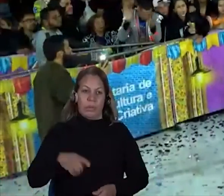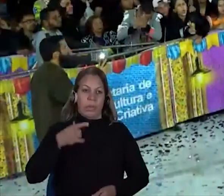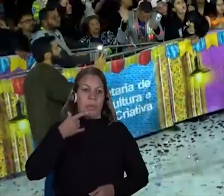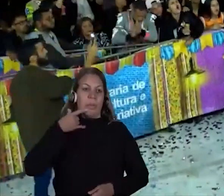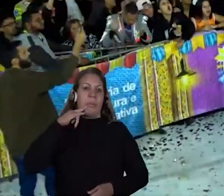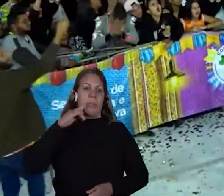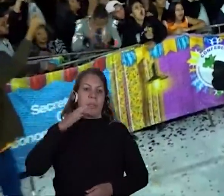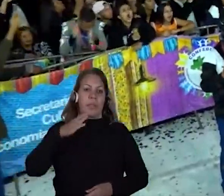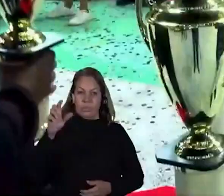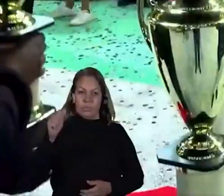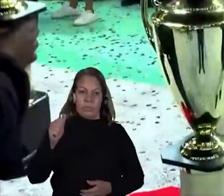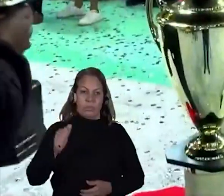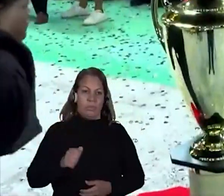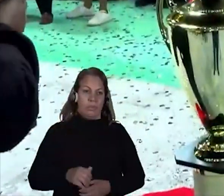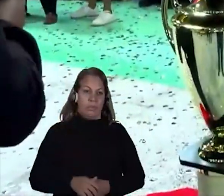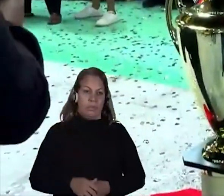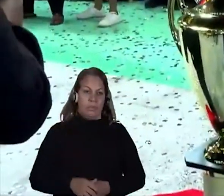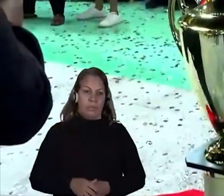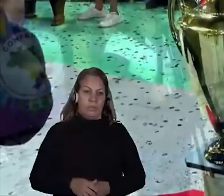em Mim!